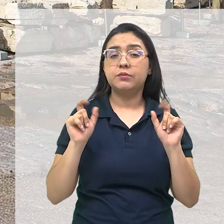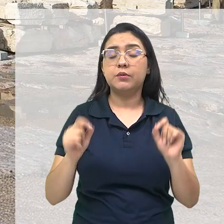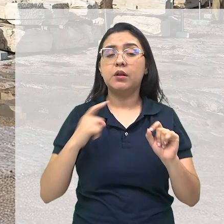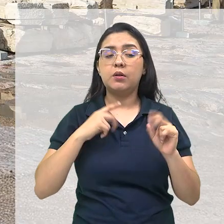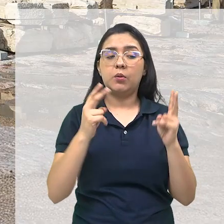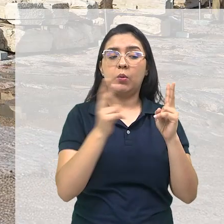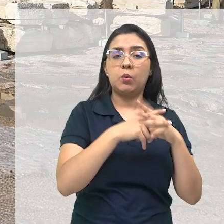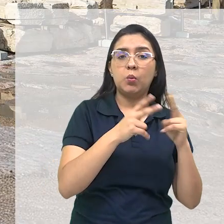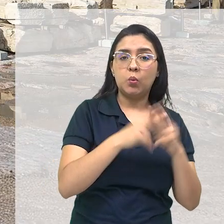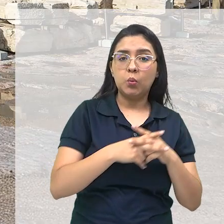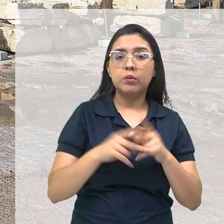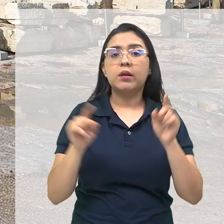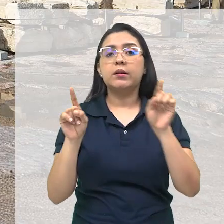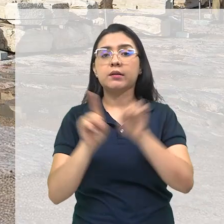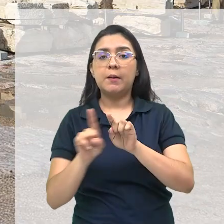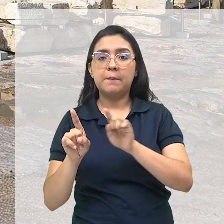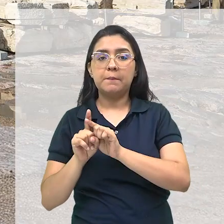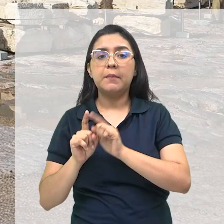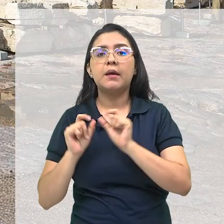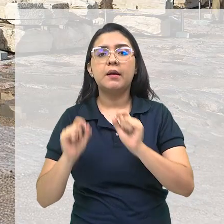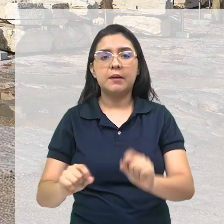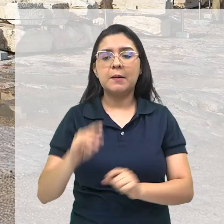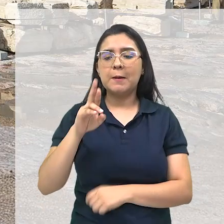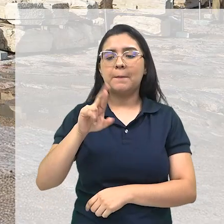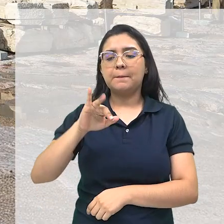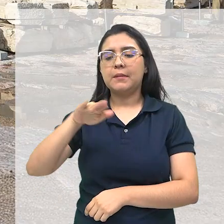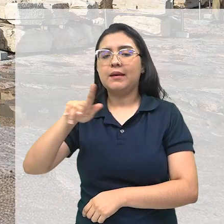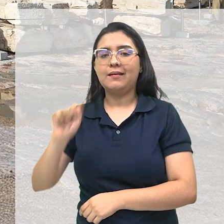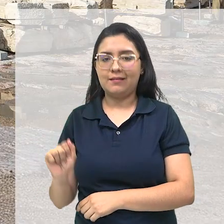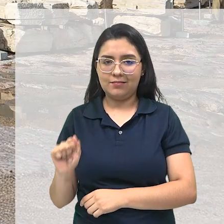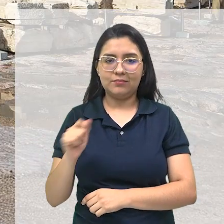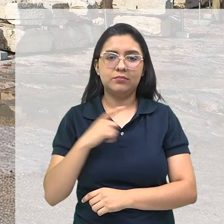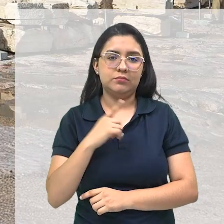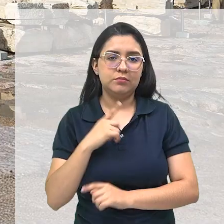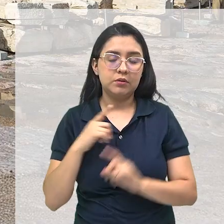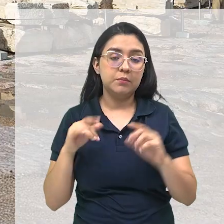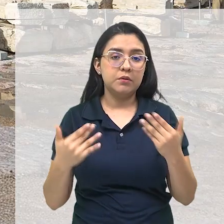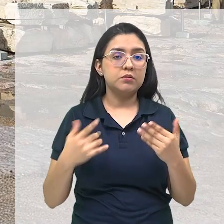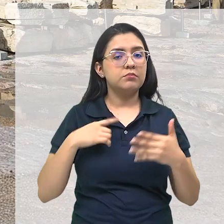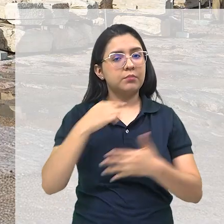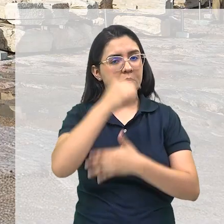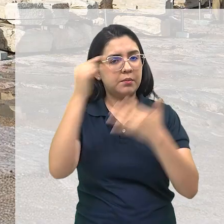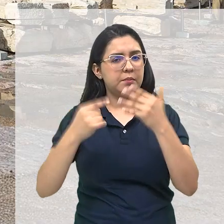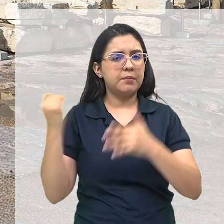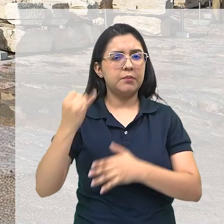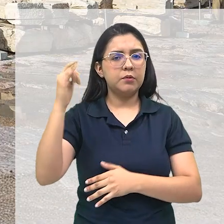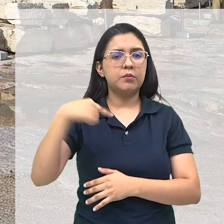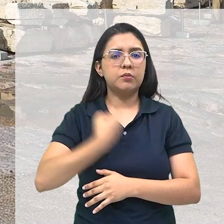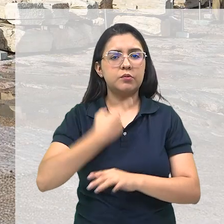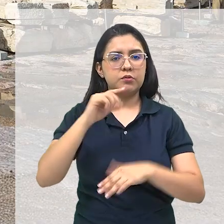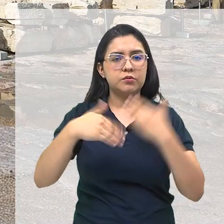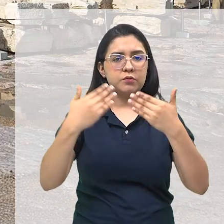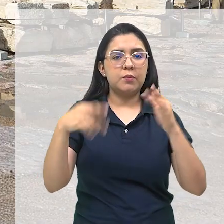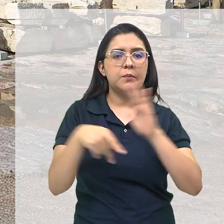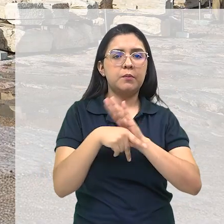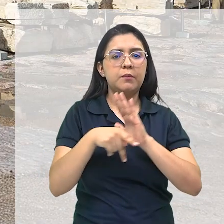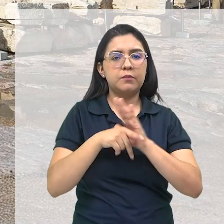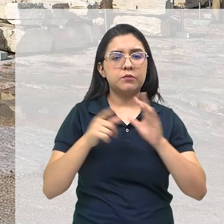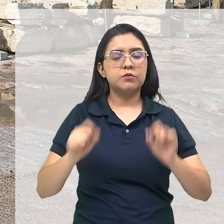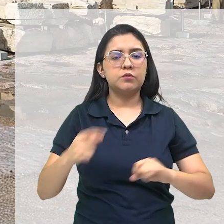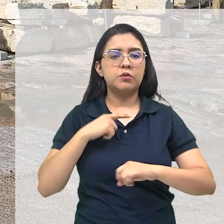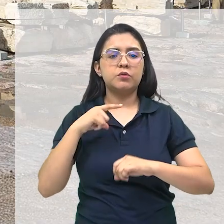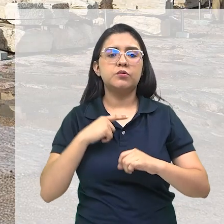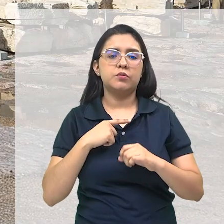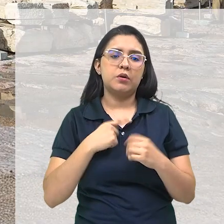entre luta e briga, entre outros fatores que são muito importantes para o nosso desenvolvimento